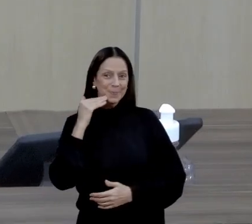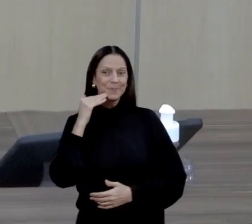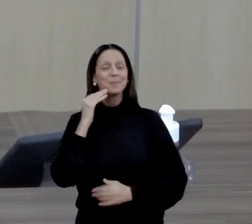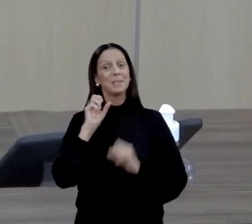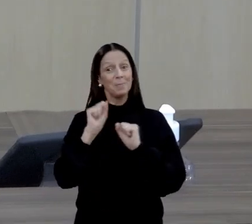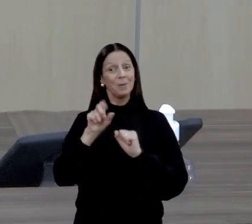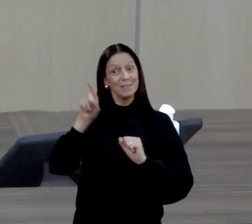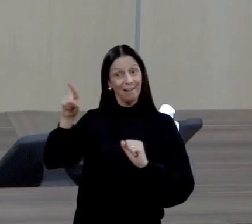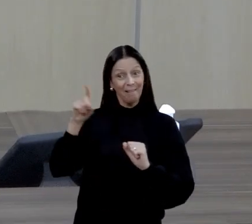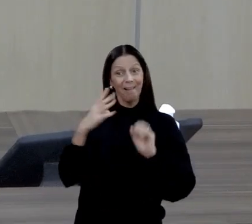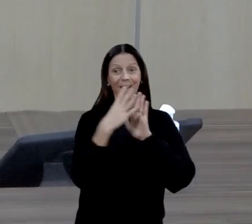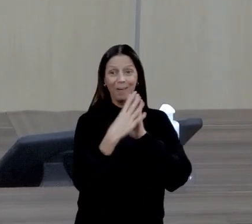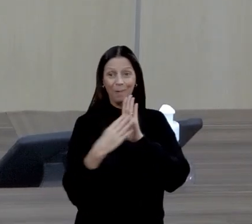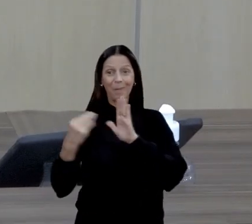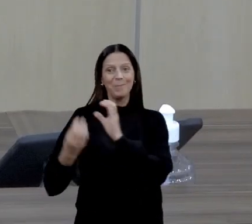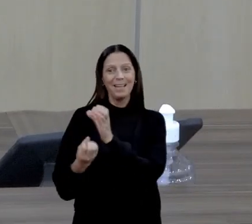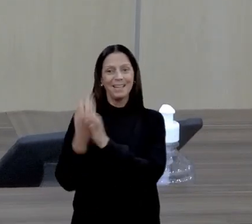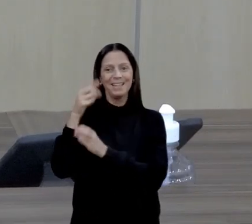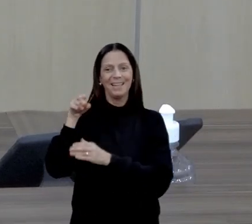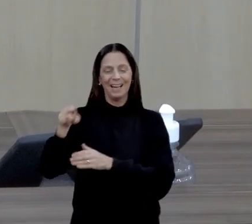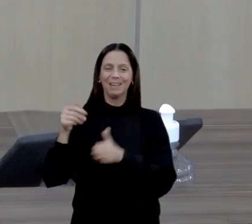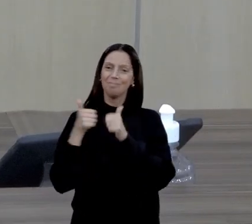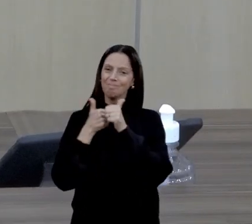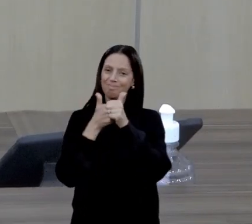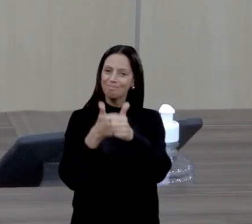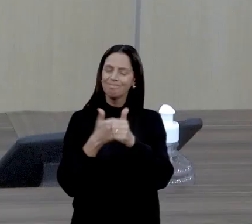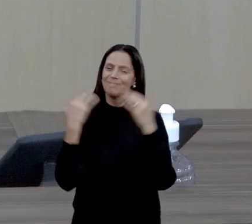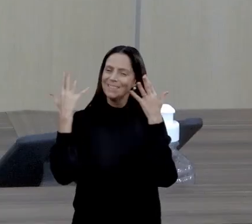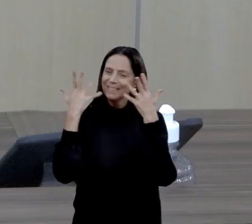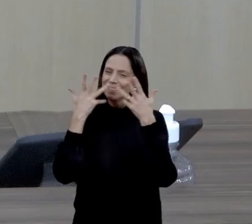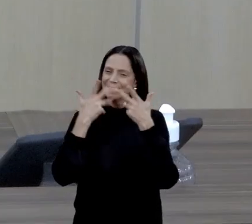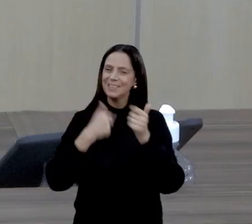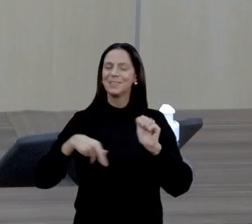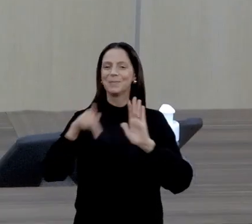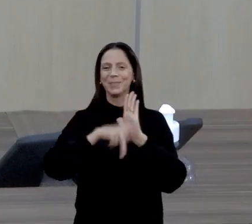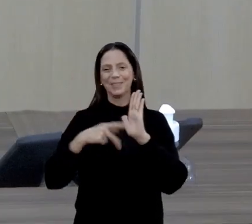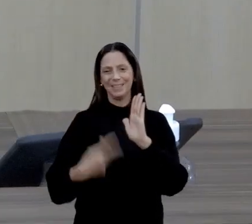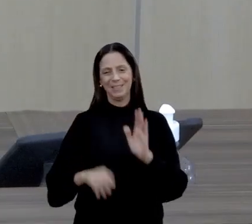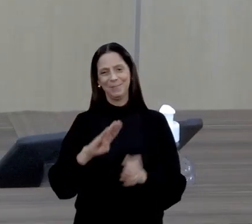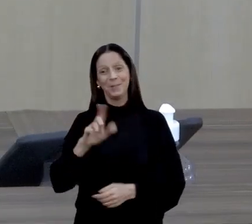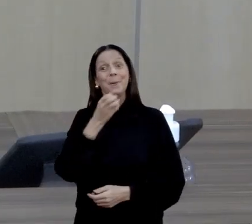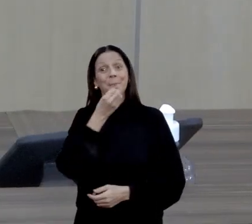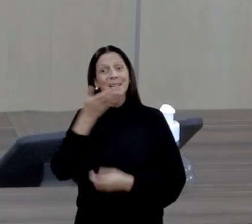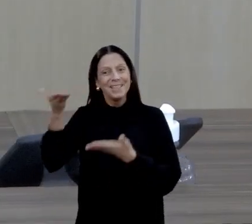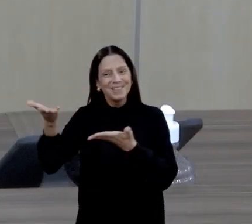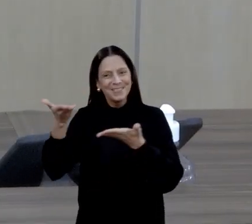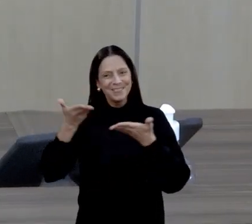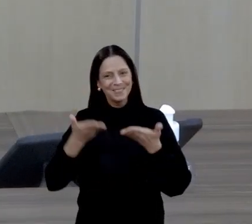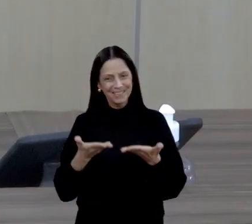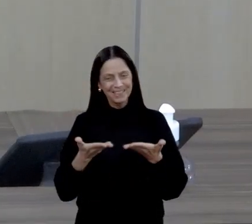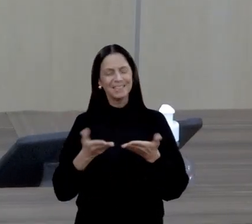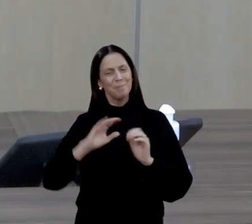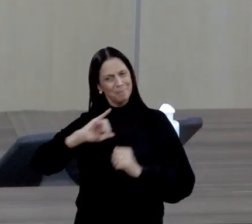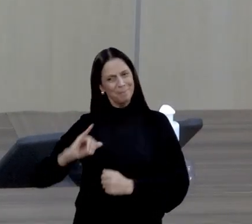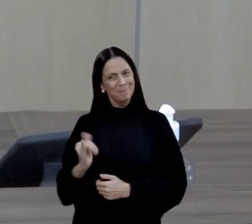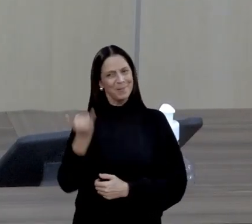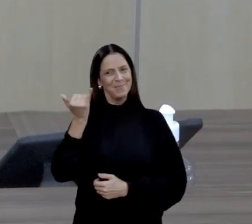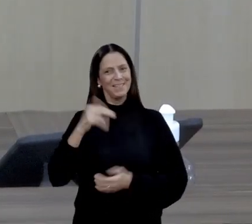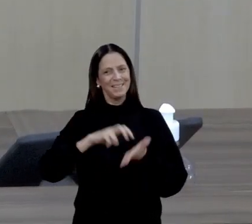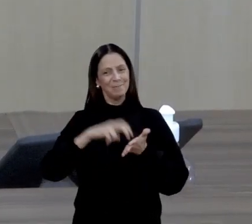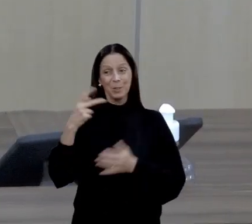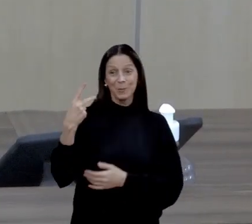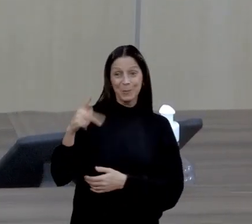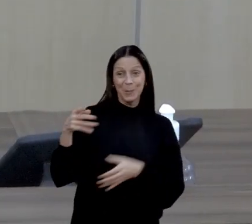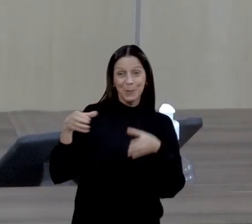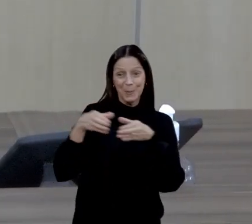implantar também lá em Penha, para seguir o nosso lindo projeto aqui de Blumenau. Seja bem-vindo à Casa Legislativa, tenha uma manhã proveitosa, você e toda a sua